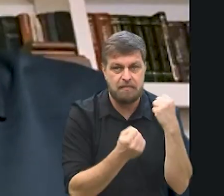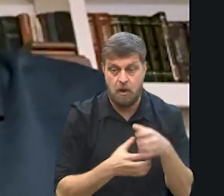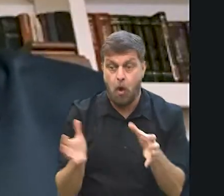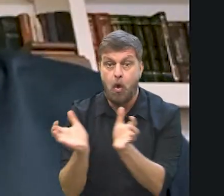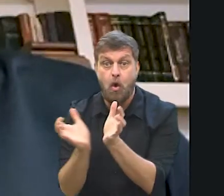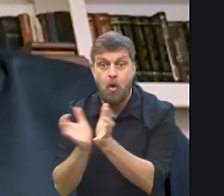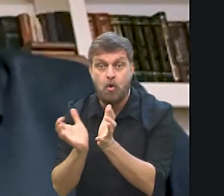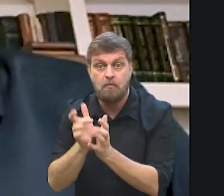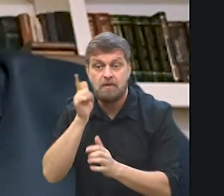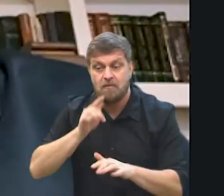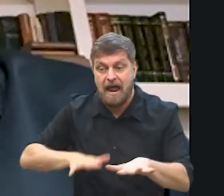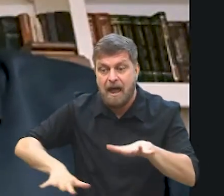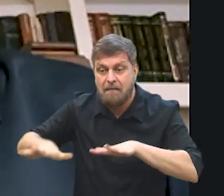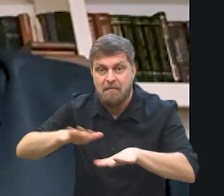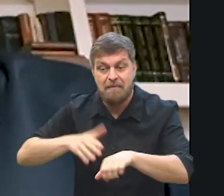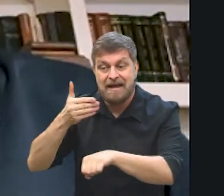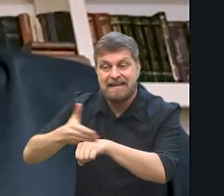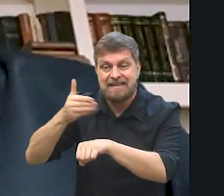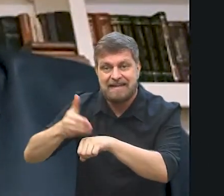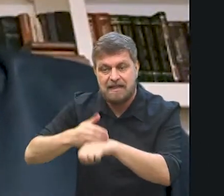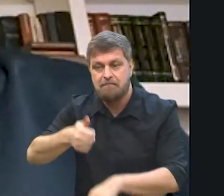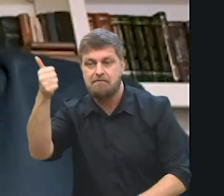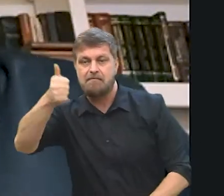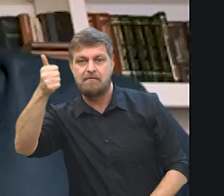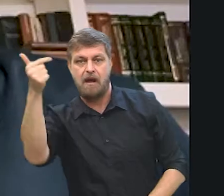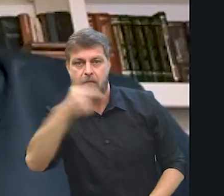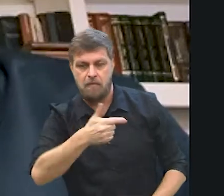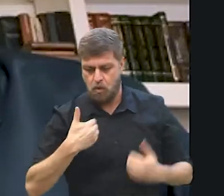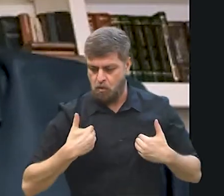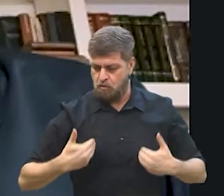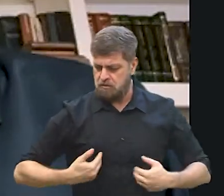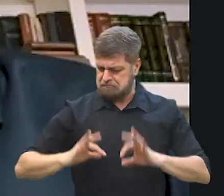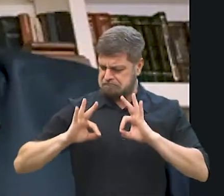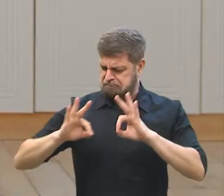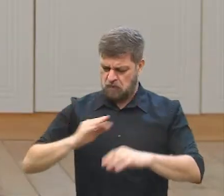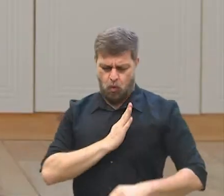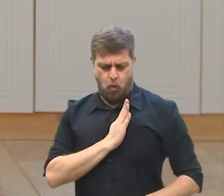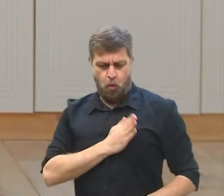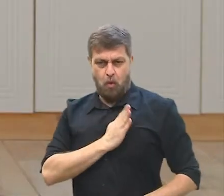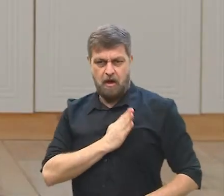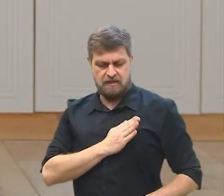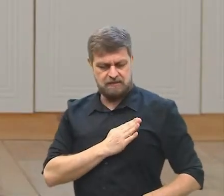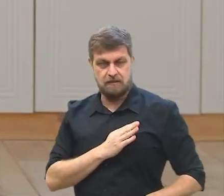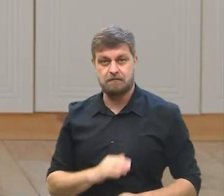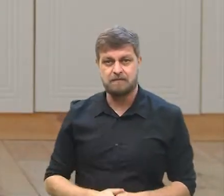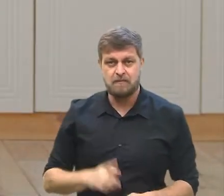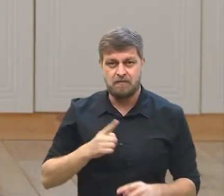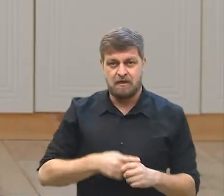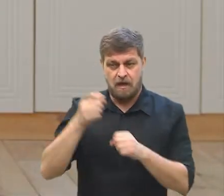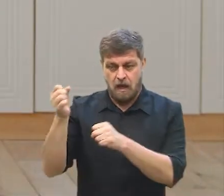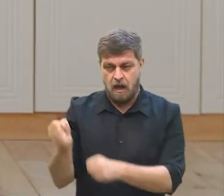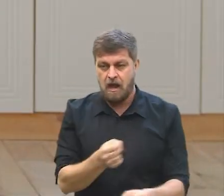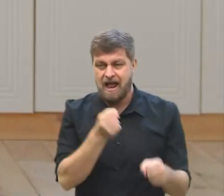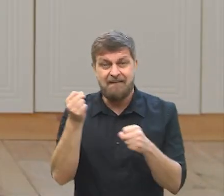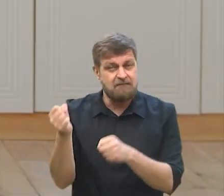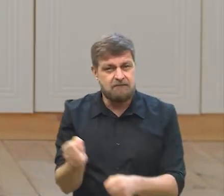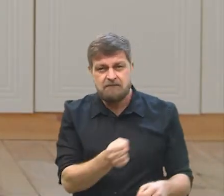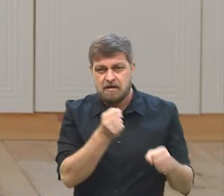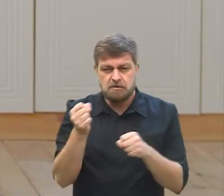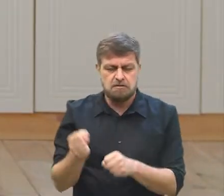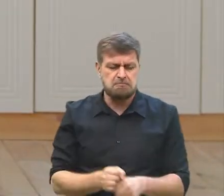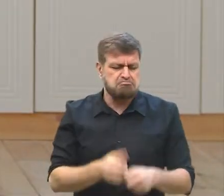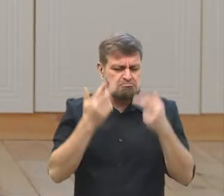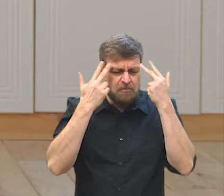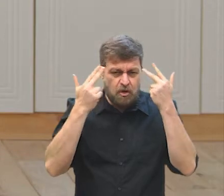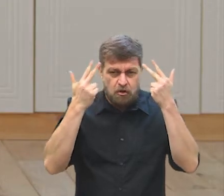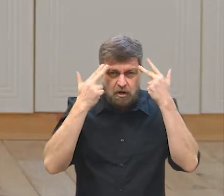Elas estão mais bem treinadas, têm uma resistência, um cardiovascular, porque a vassoura não faz muito esforço.